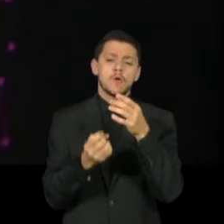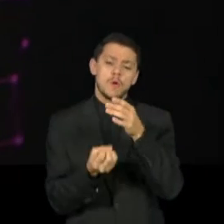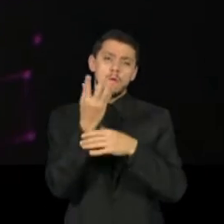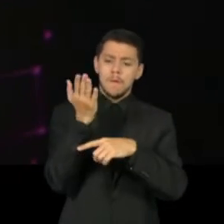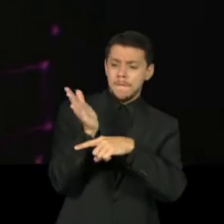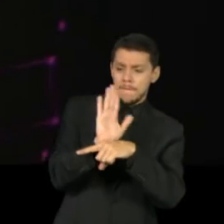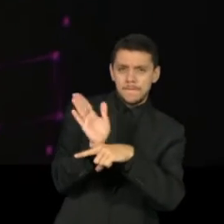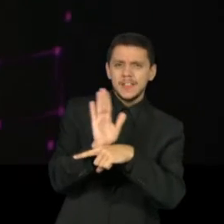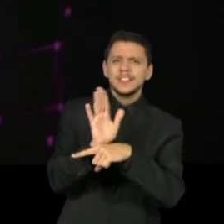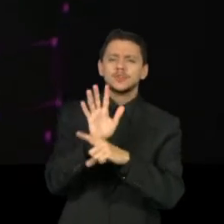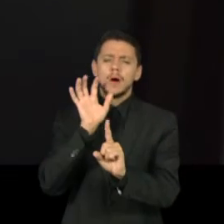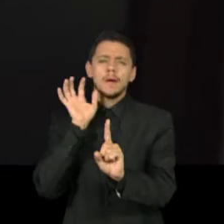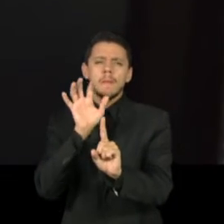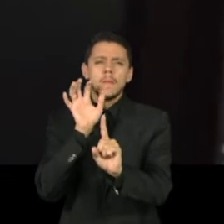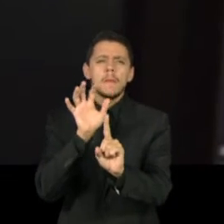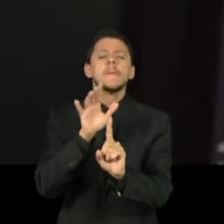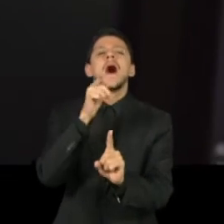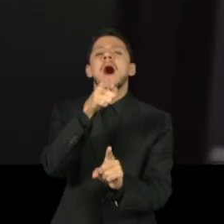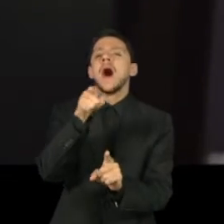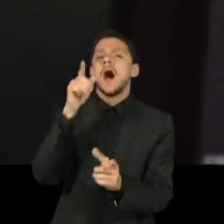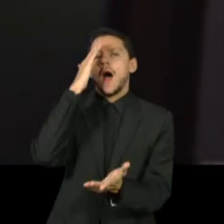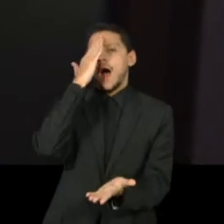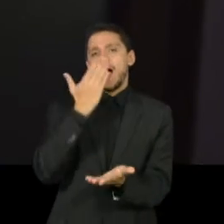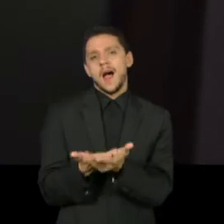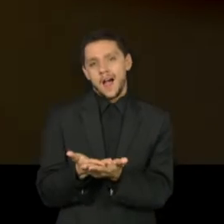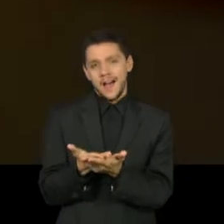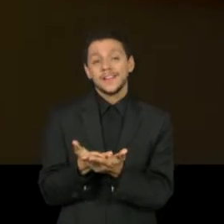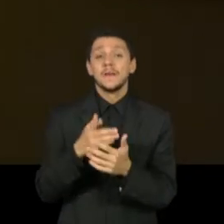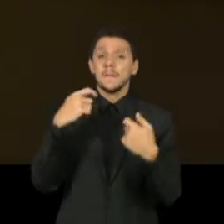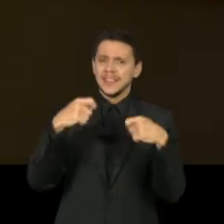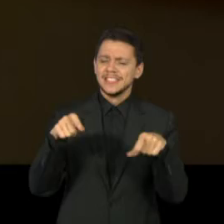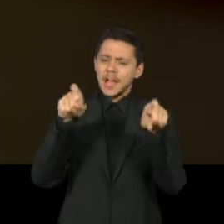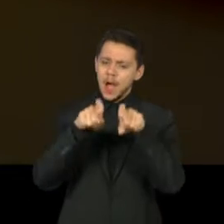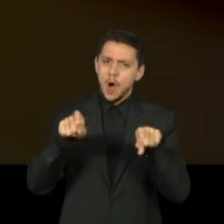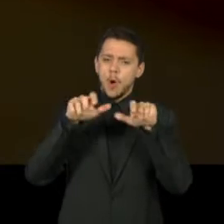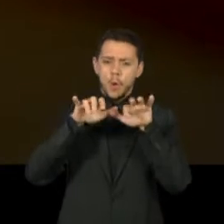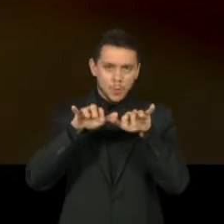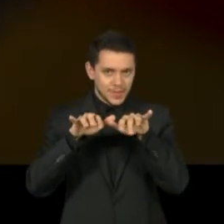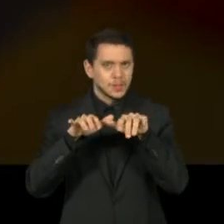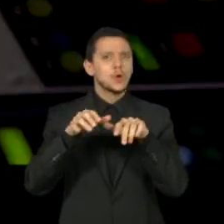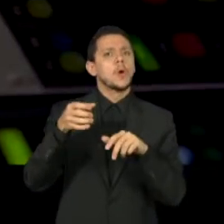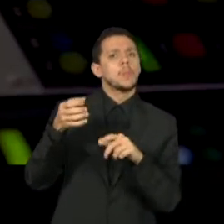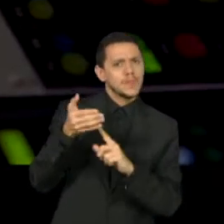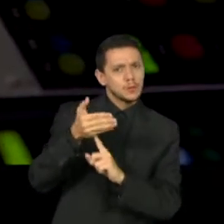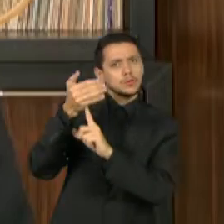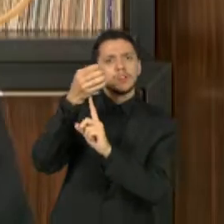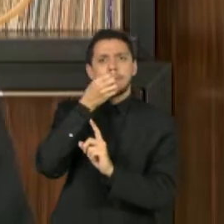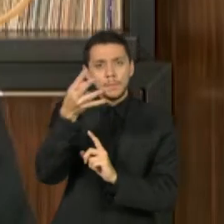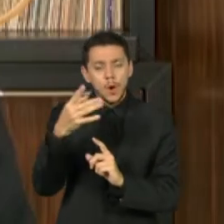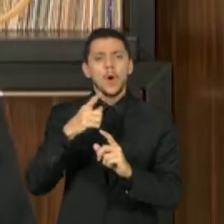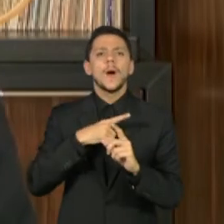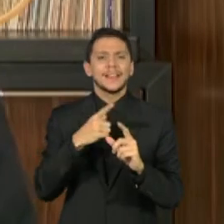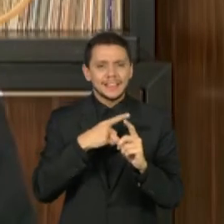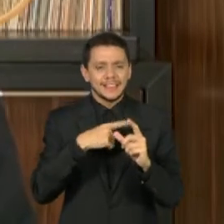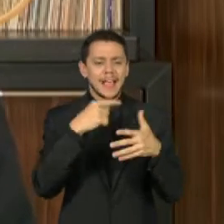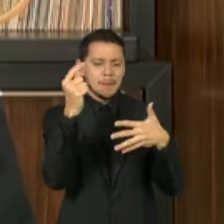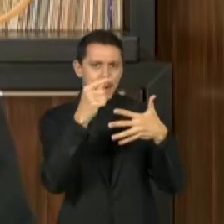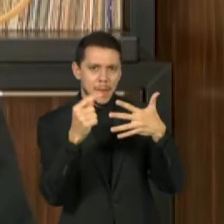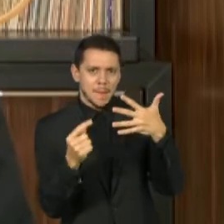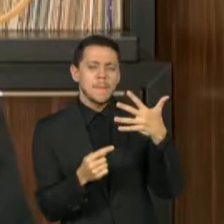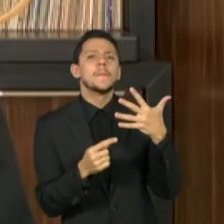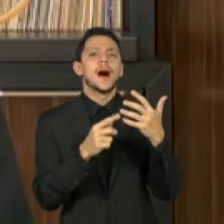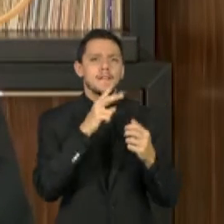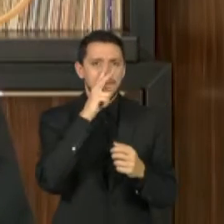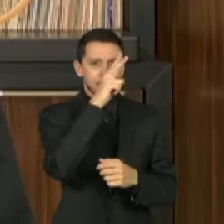bastante convincente. Para isso, é preciso um computador moderno com placas poderosas. A pessoa recebe, por exemplo, um